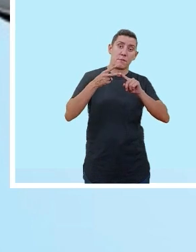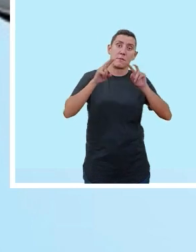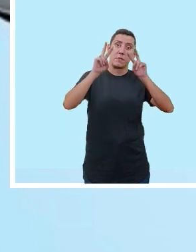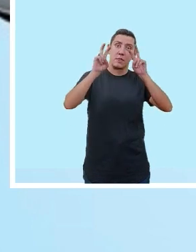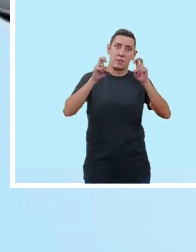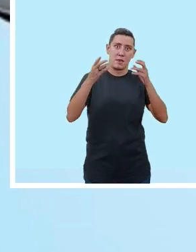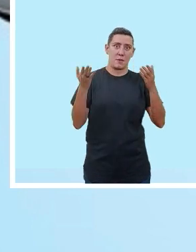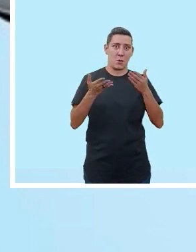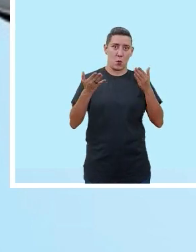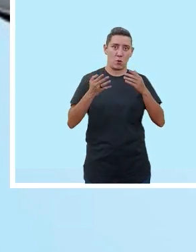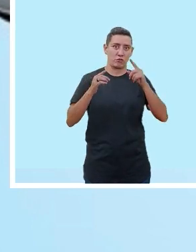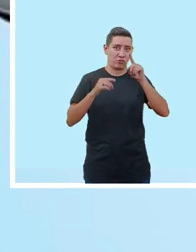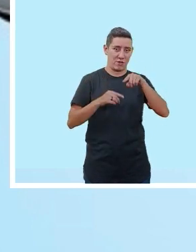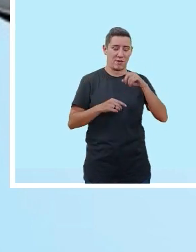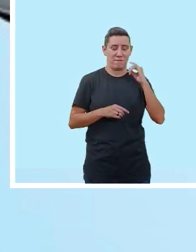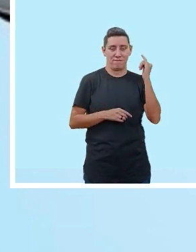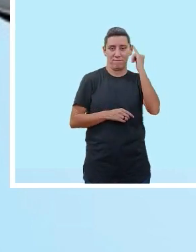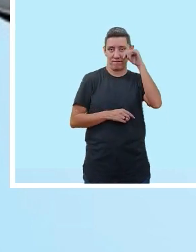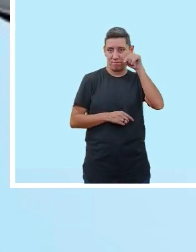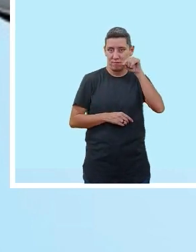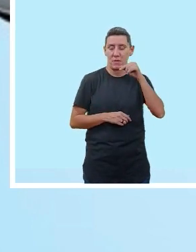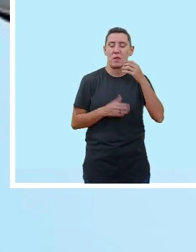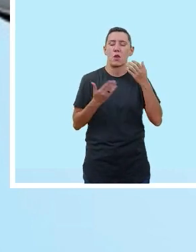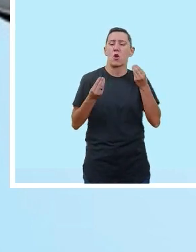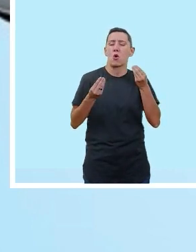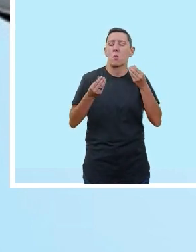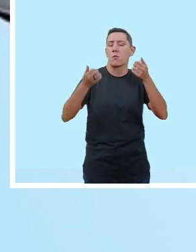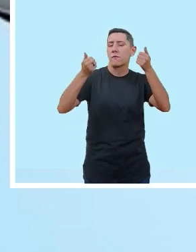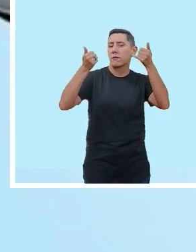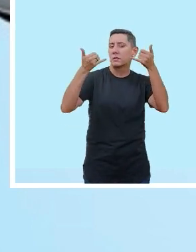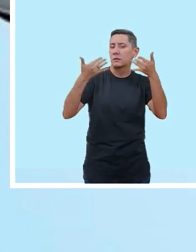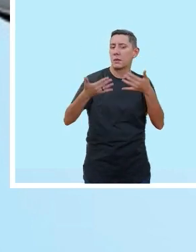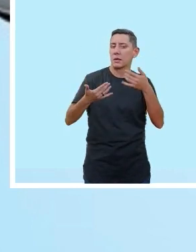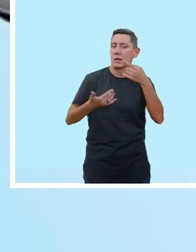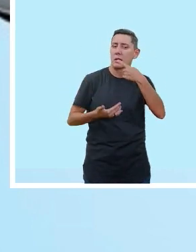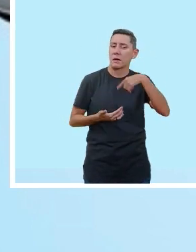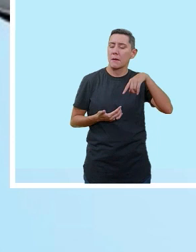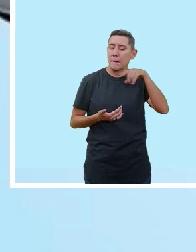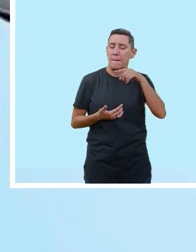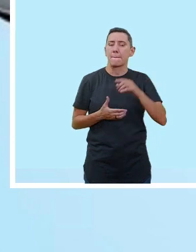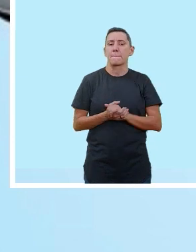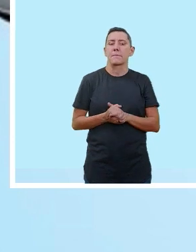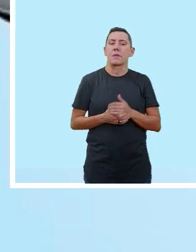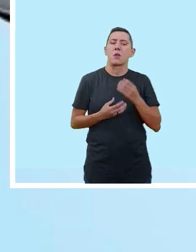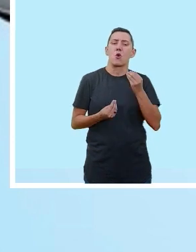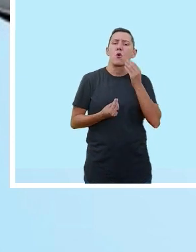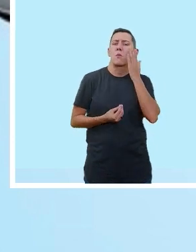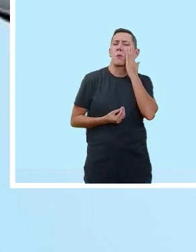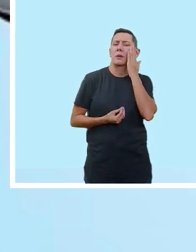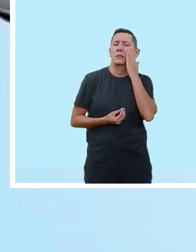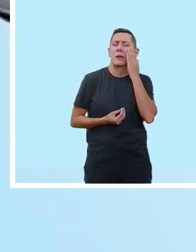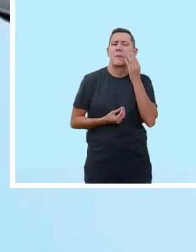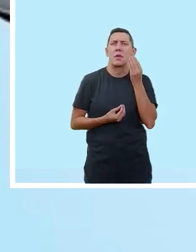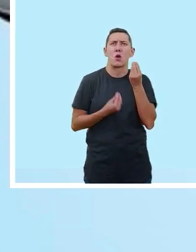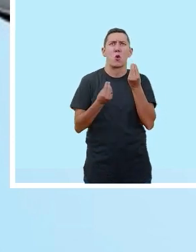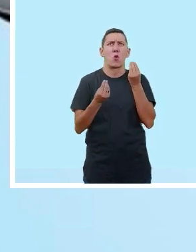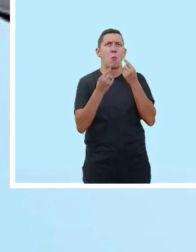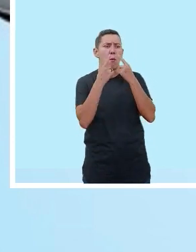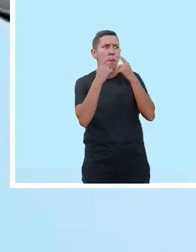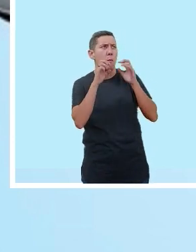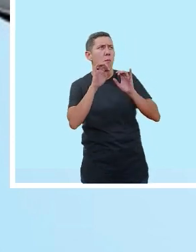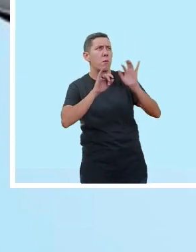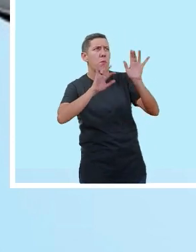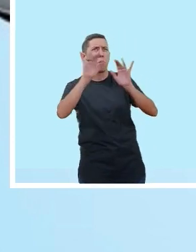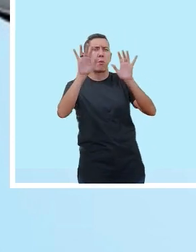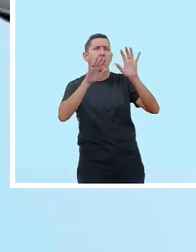Tá? Inicialmente, o primeiro tópico que eu gostaria de... Para a gente falar de neutralidade de carbono, primeiro a gente precisa entender o